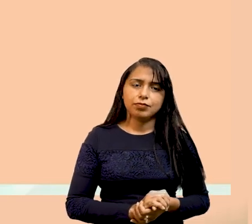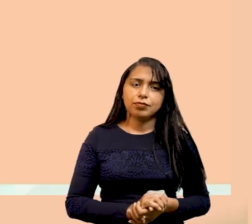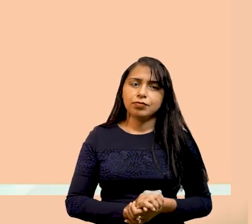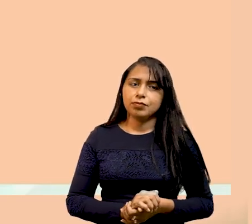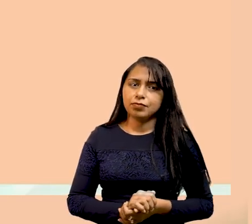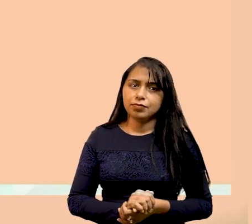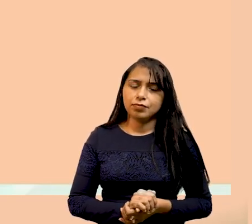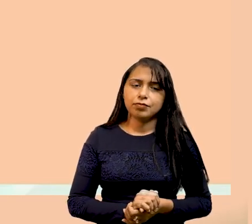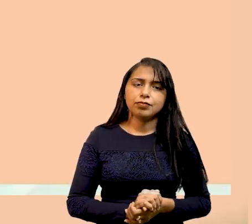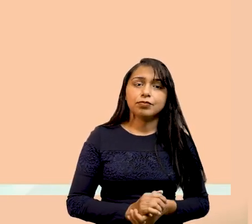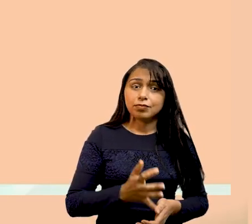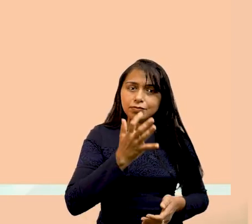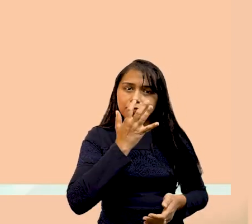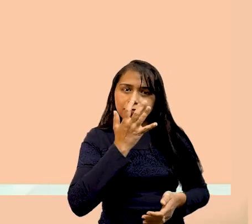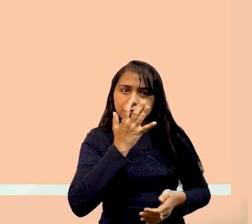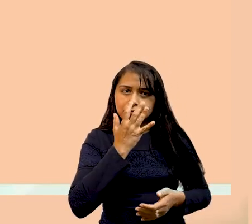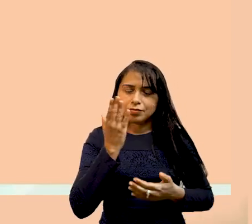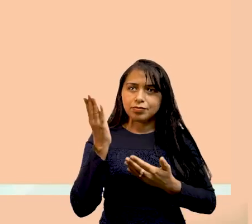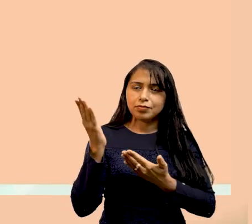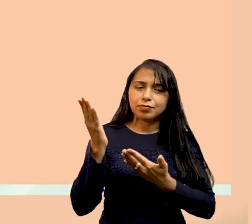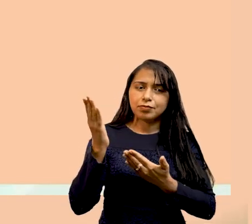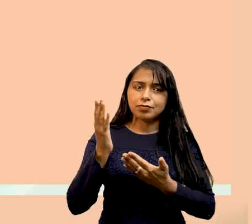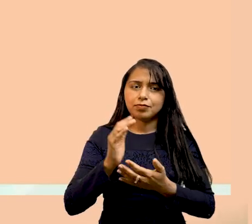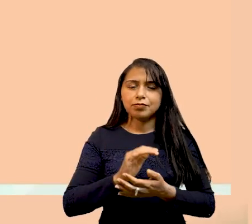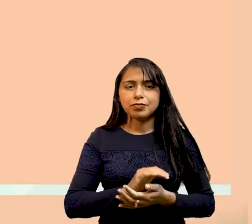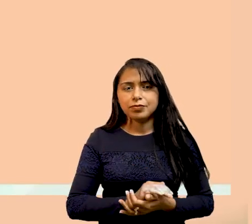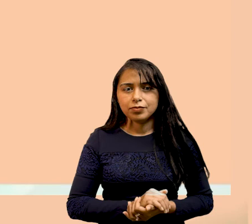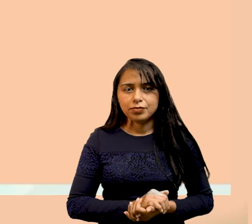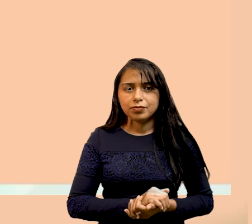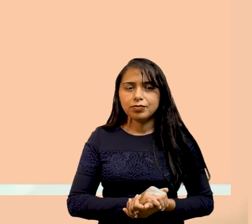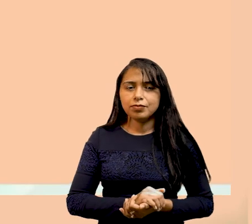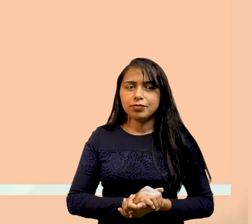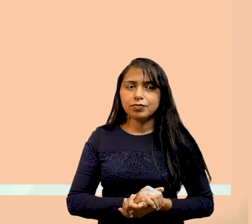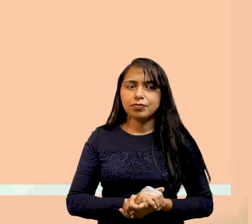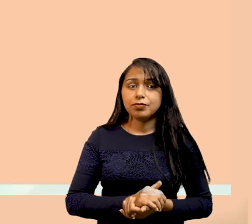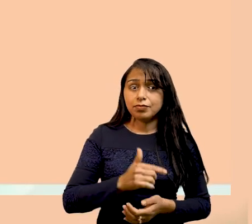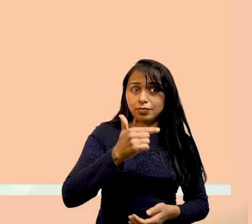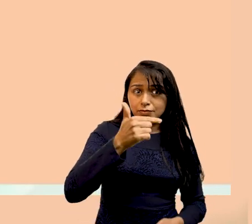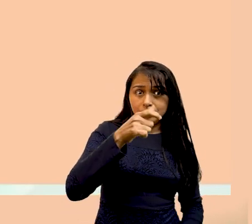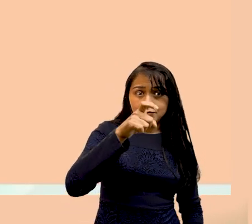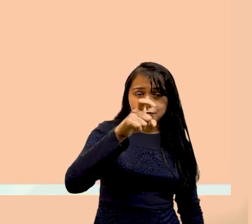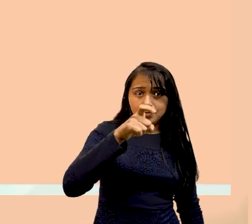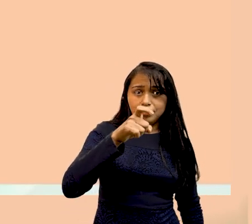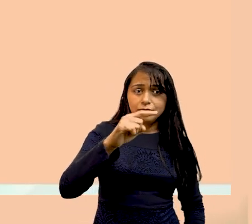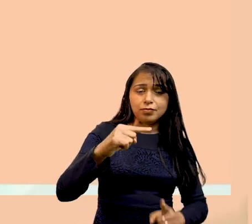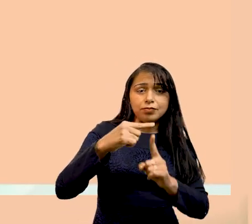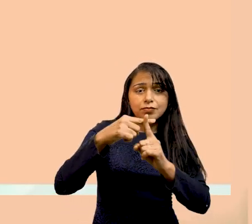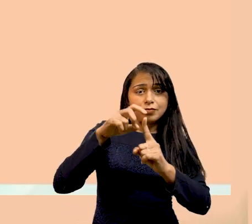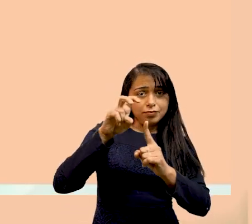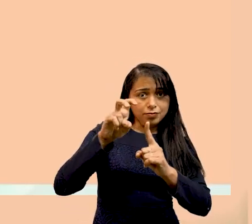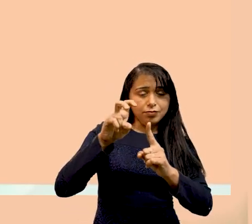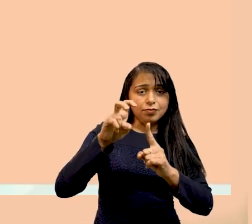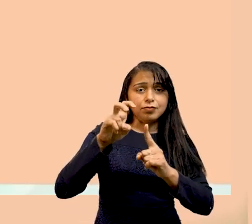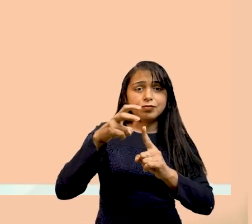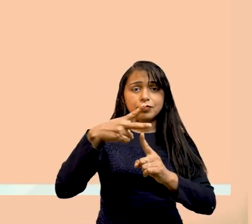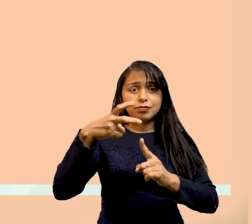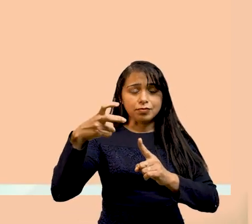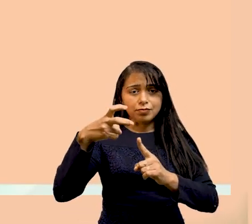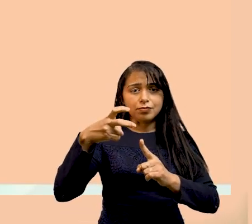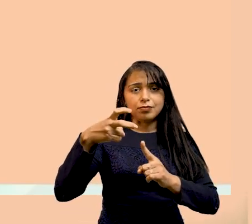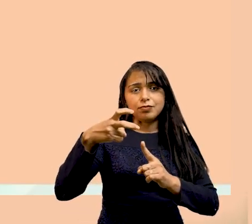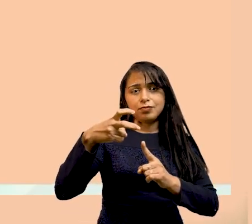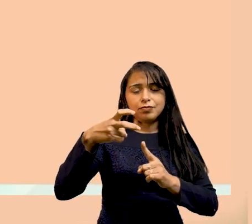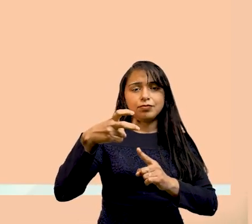sinalzinho aqui de menor, né? Está apontando para ele, menor que 3x mais 5, né? Ou 5 mais